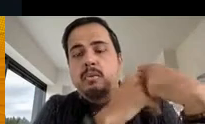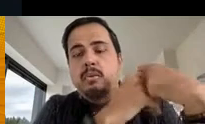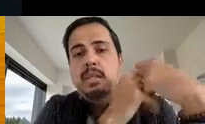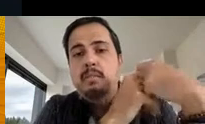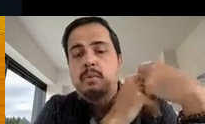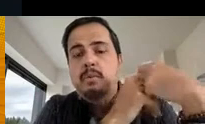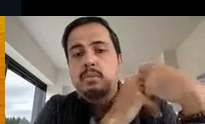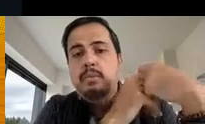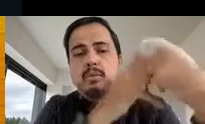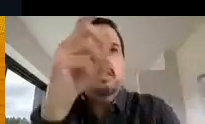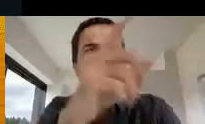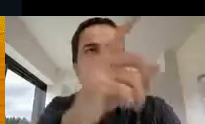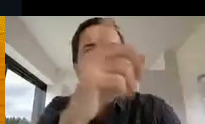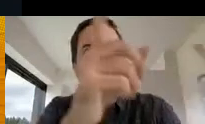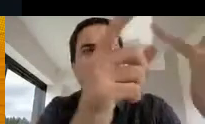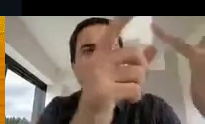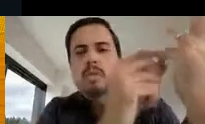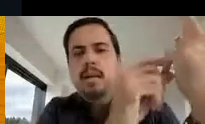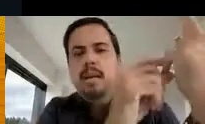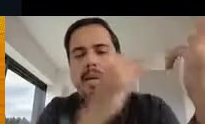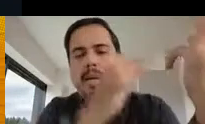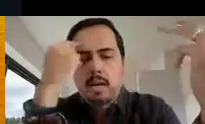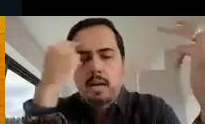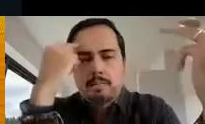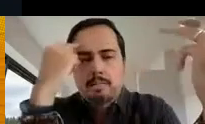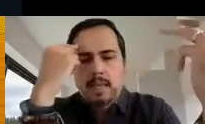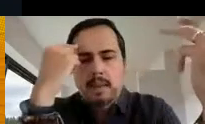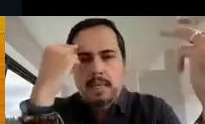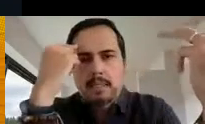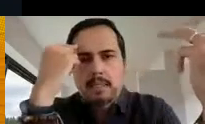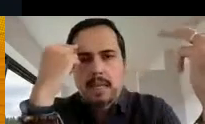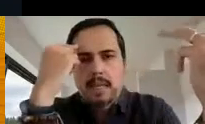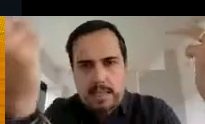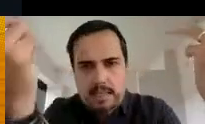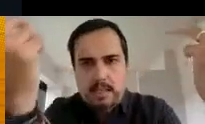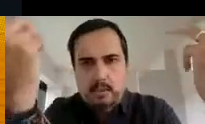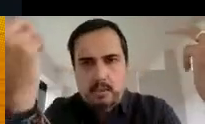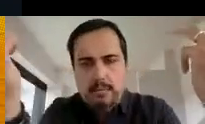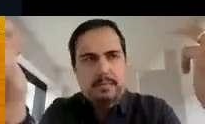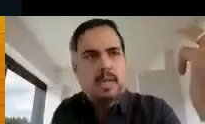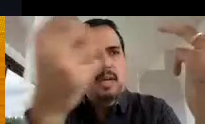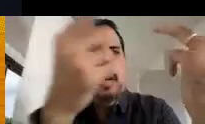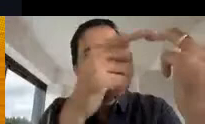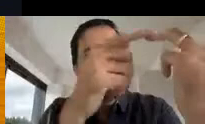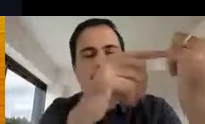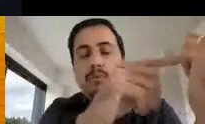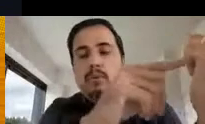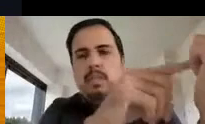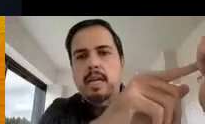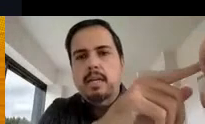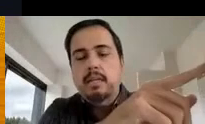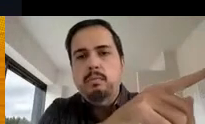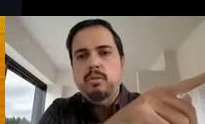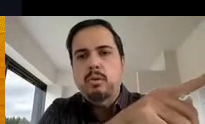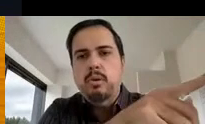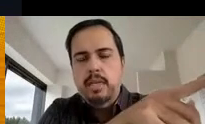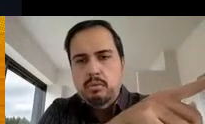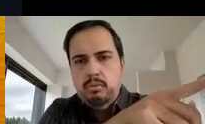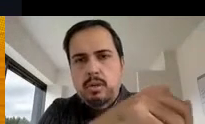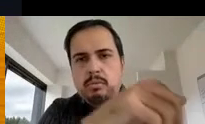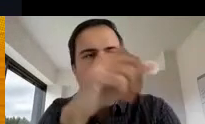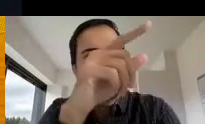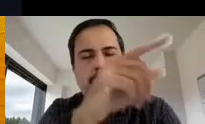esse cenário tenebroso de pessoas que não têm a capacidade de usar. O telefone